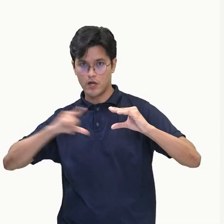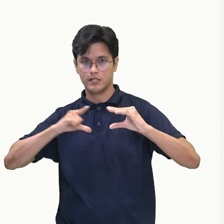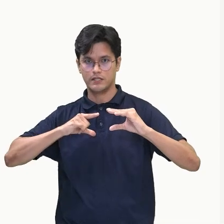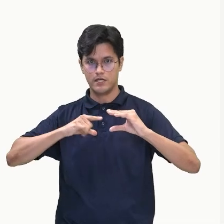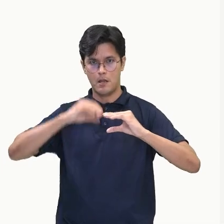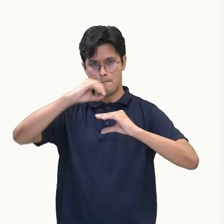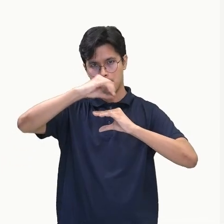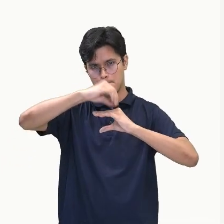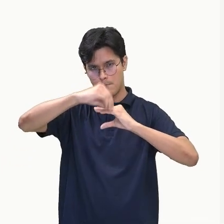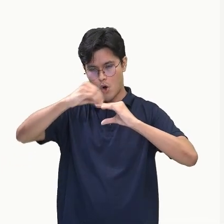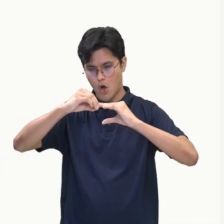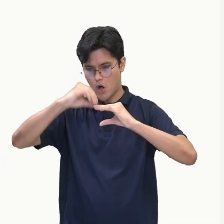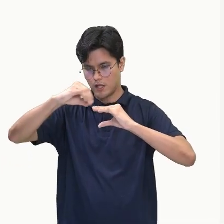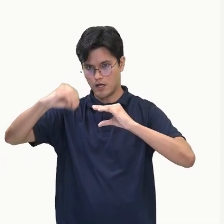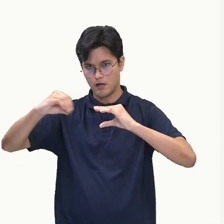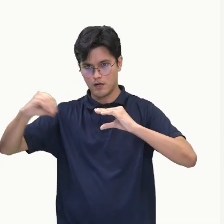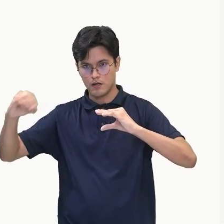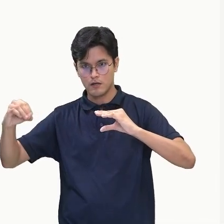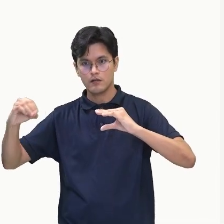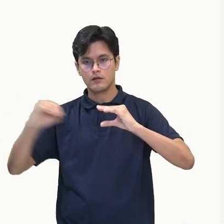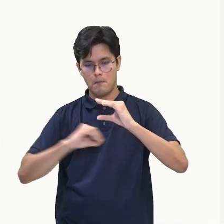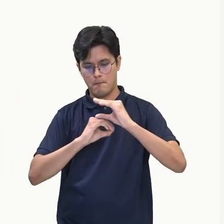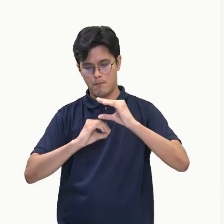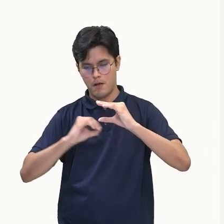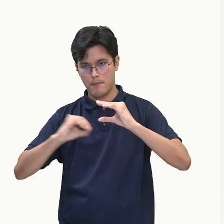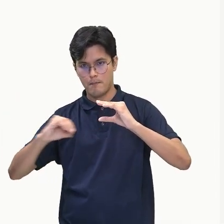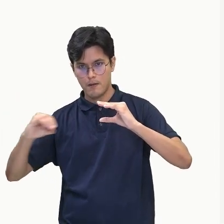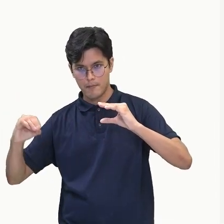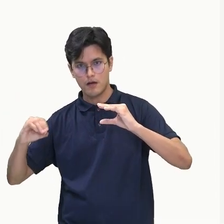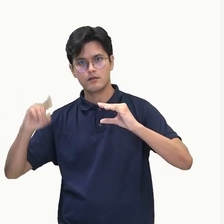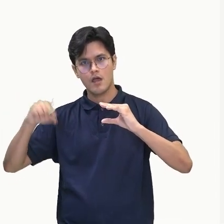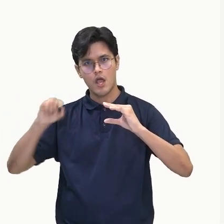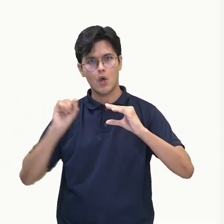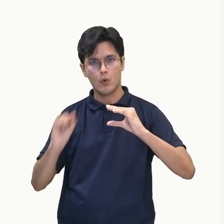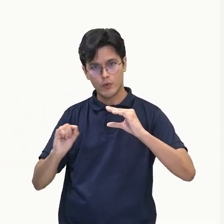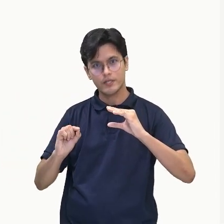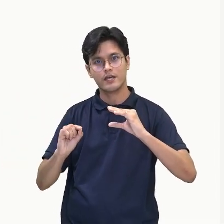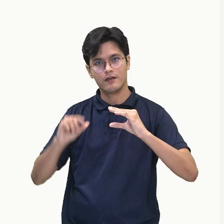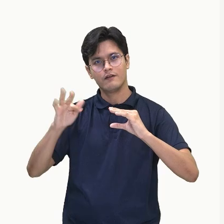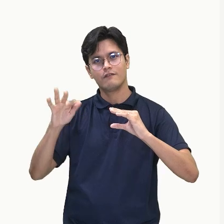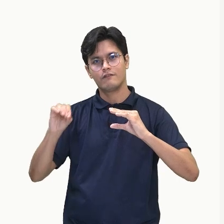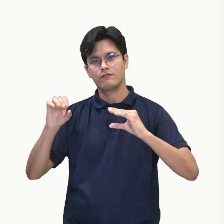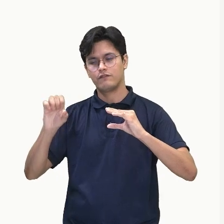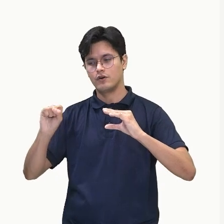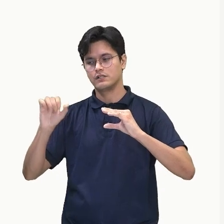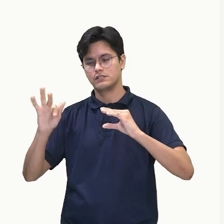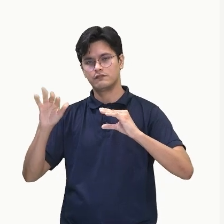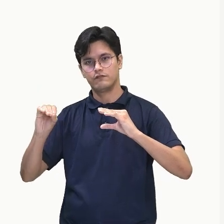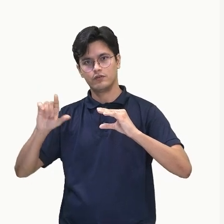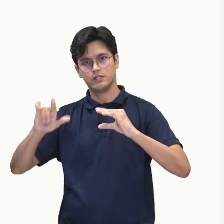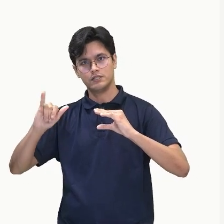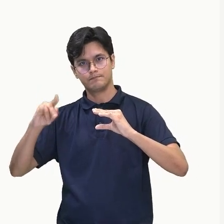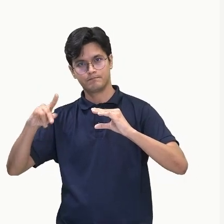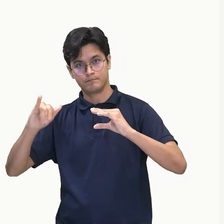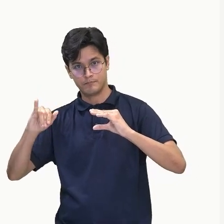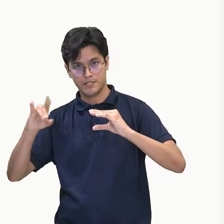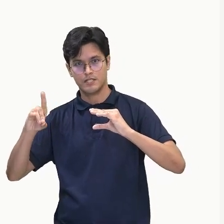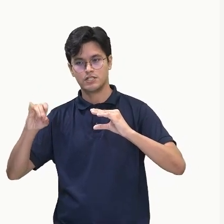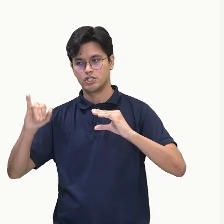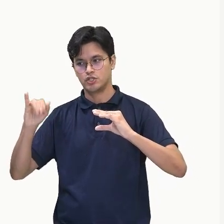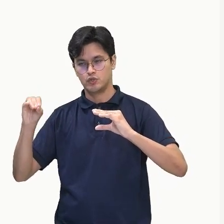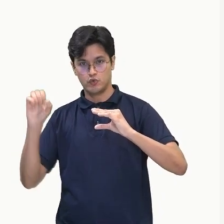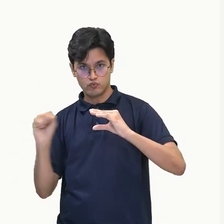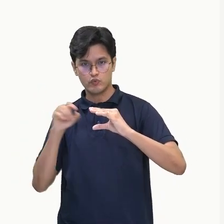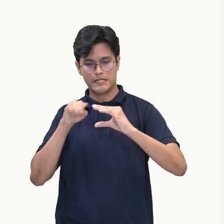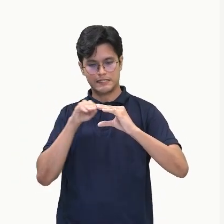bolinhas, por essas esferas, que são justamente as cabeças de fosfolipídios. E na parte interna da membrana plasmática,